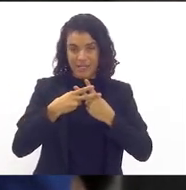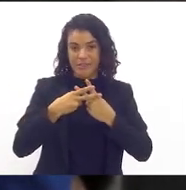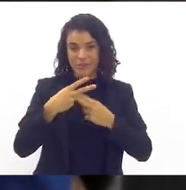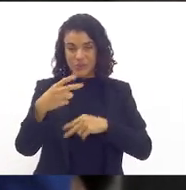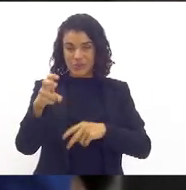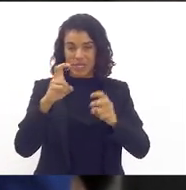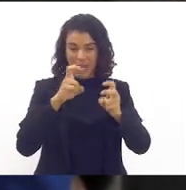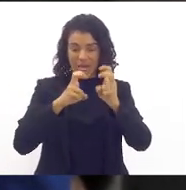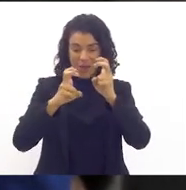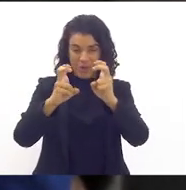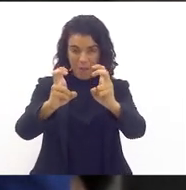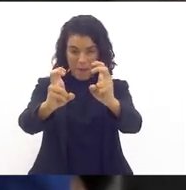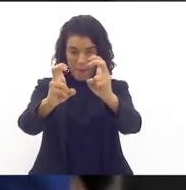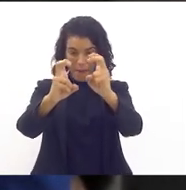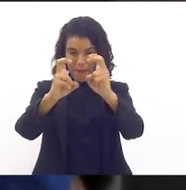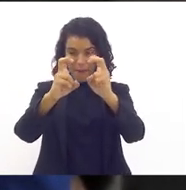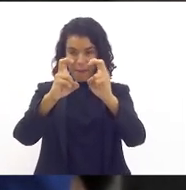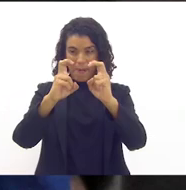Mas,